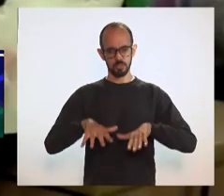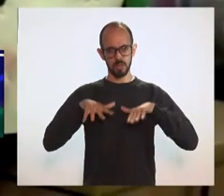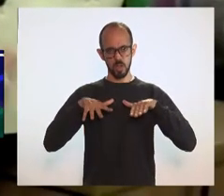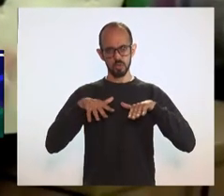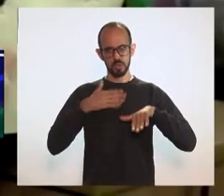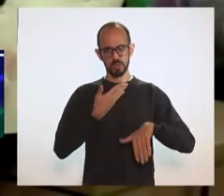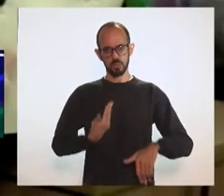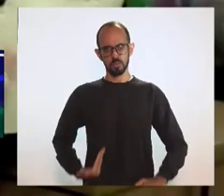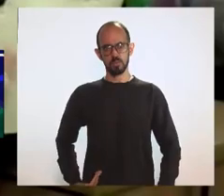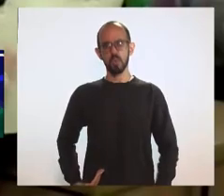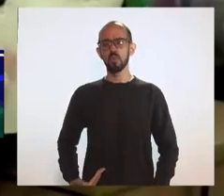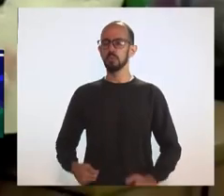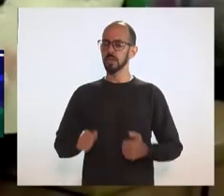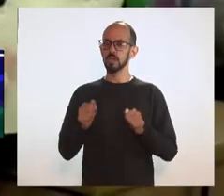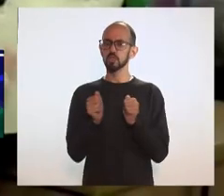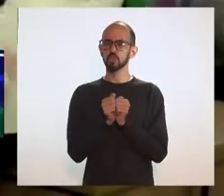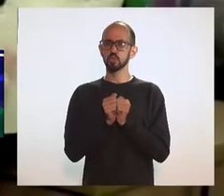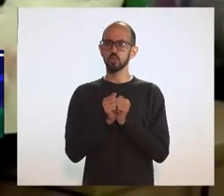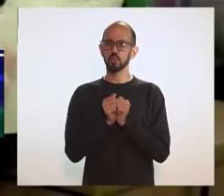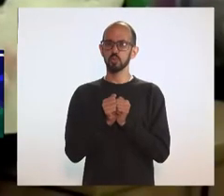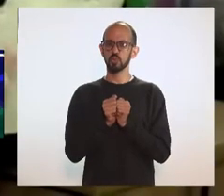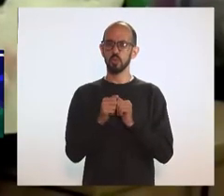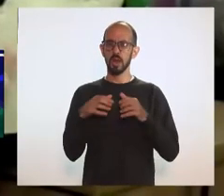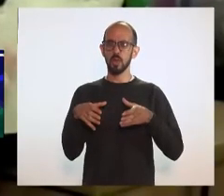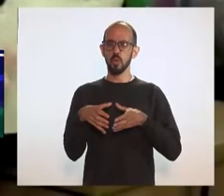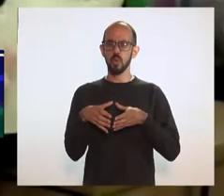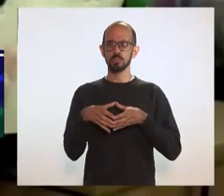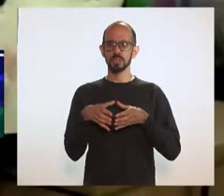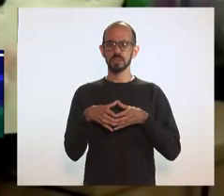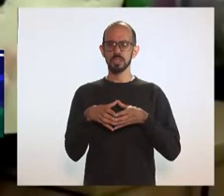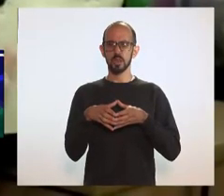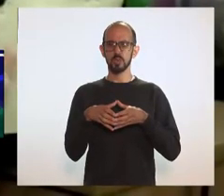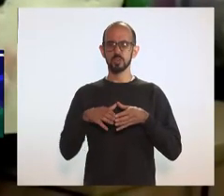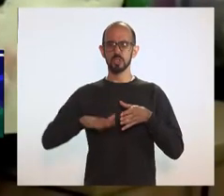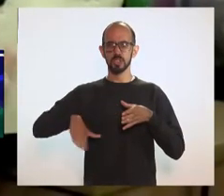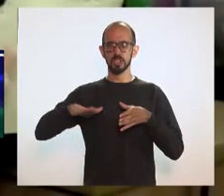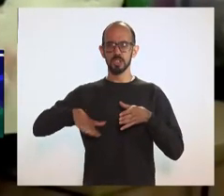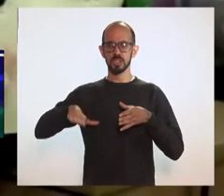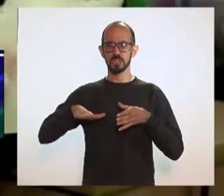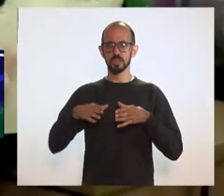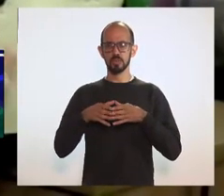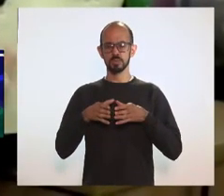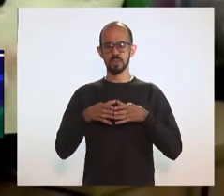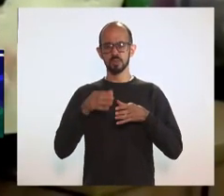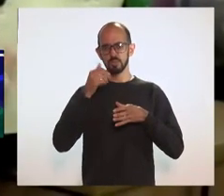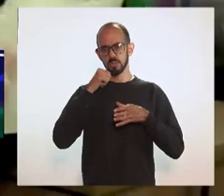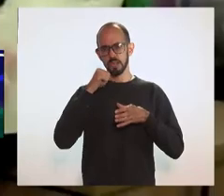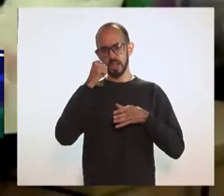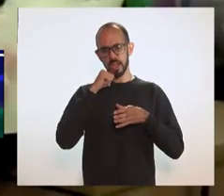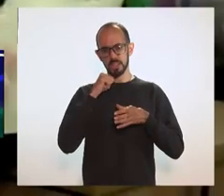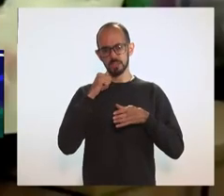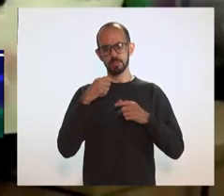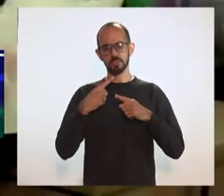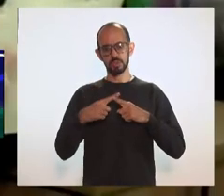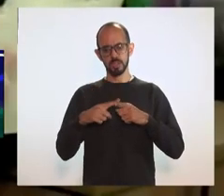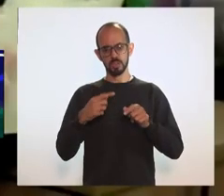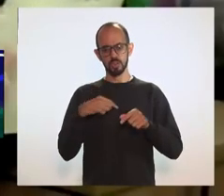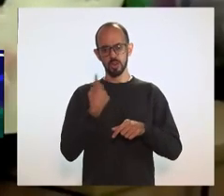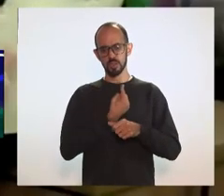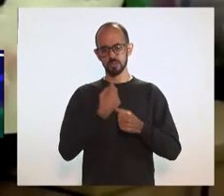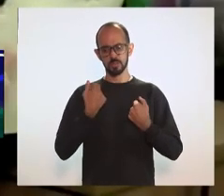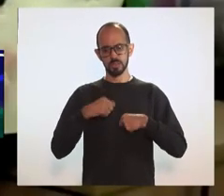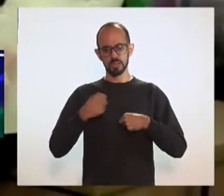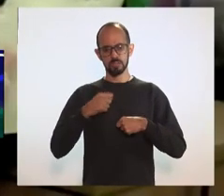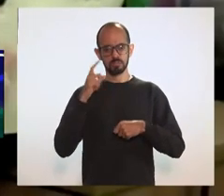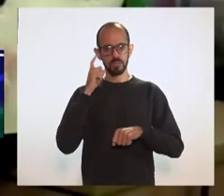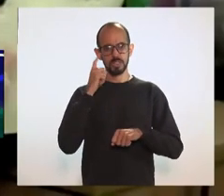junto à Comissão de Crianças, com a Comissão de Direitos Humanos, a Comissão de Mulheres, o que a gente precisa pensar.